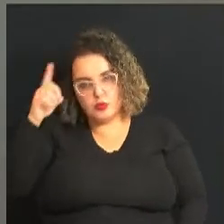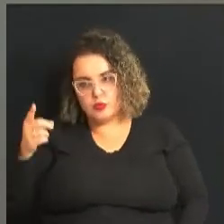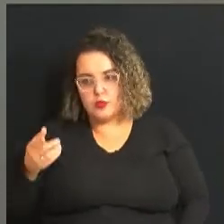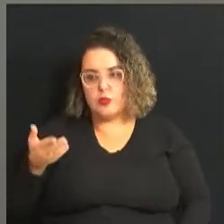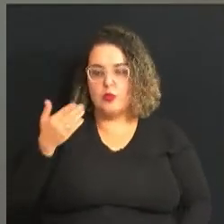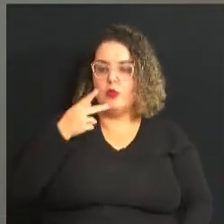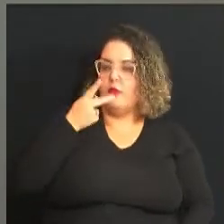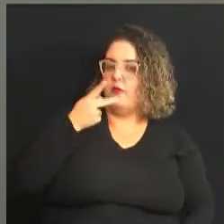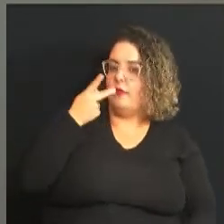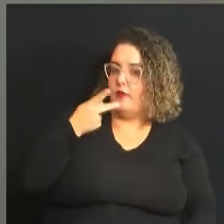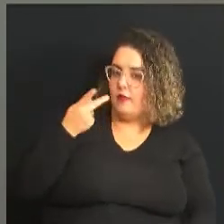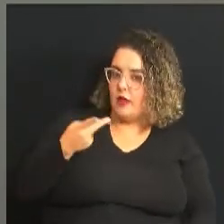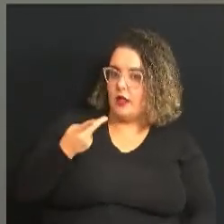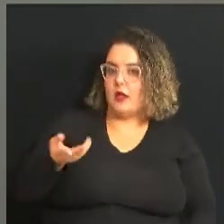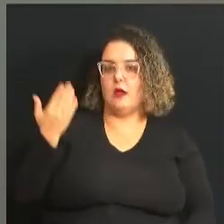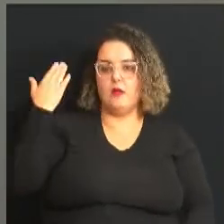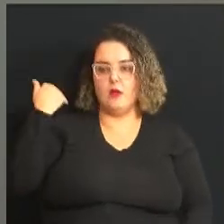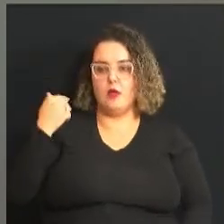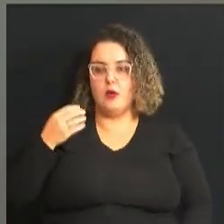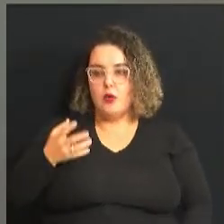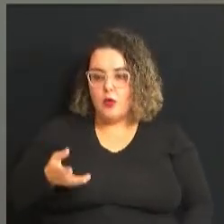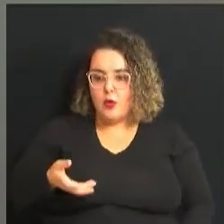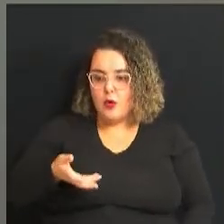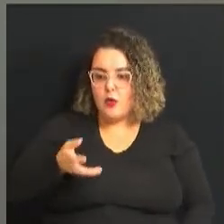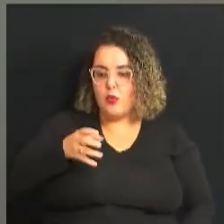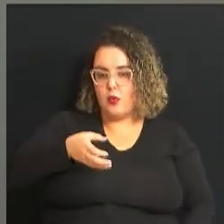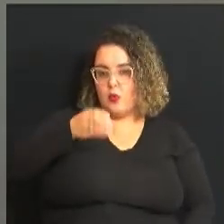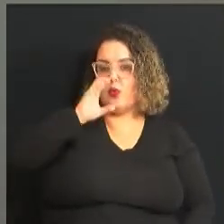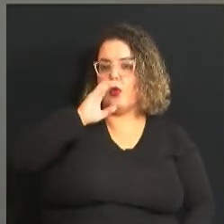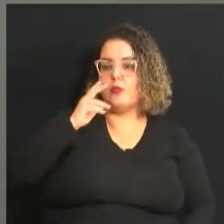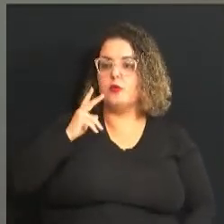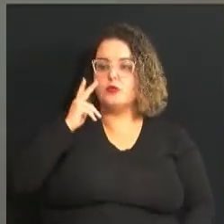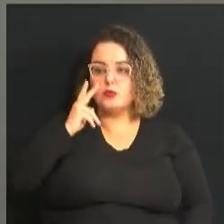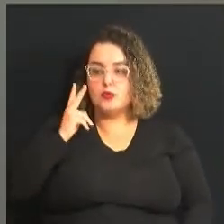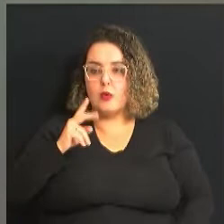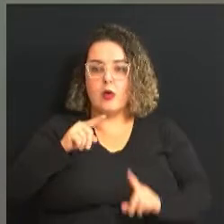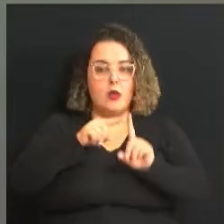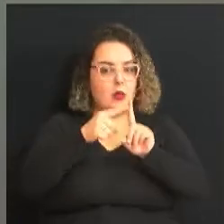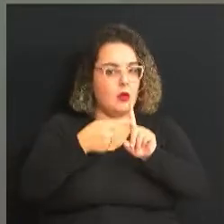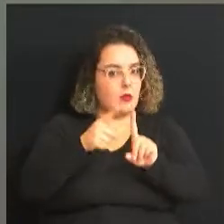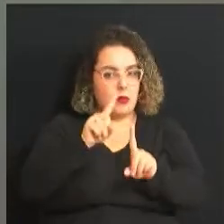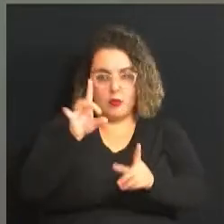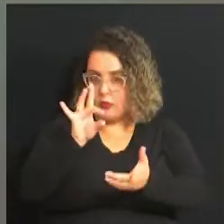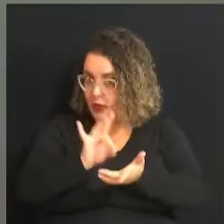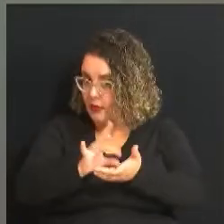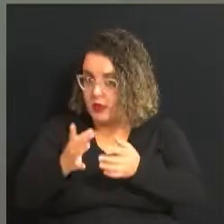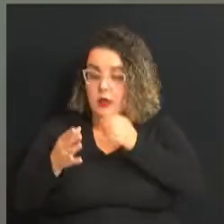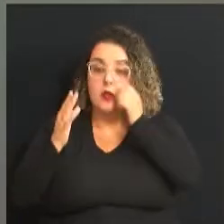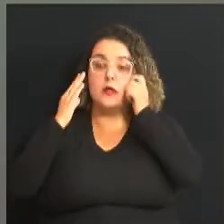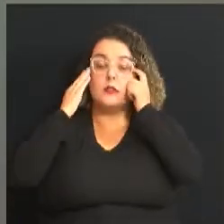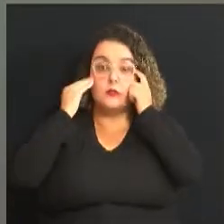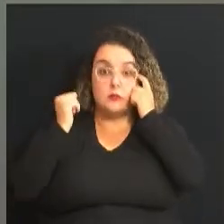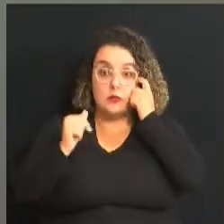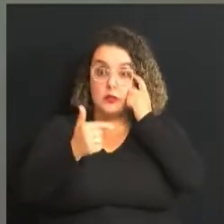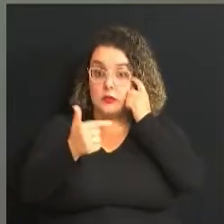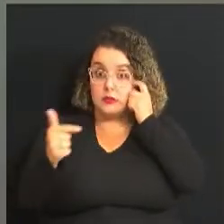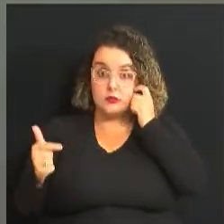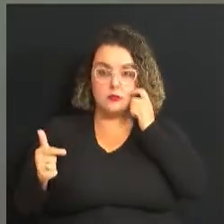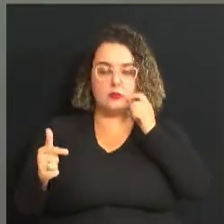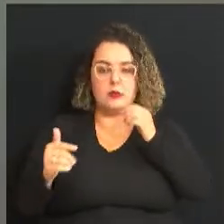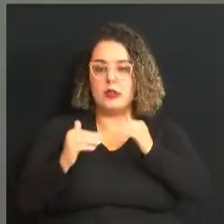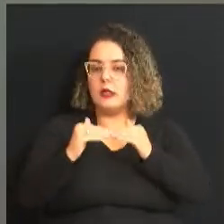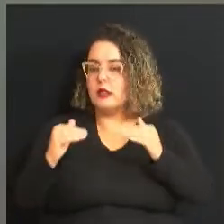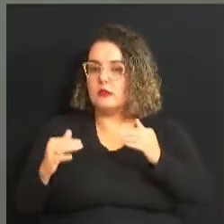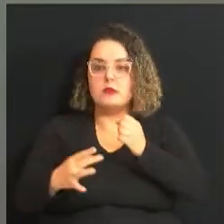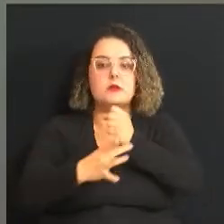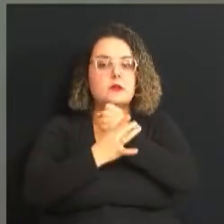que podia tomar um copo de vinho por dia. Na gravidez, isso não é verdade. Hoje a gente sabe que não existe níveis seguros para o uso de